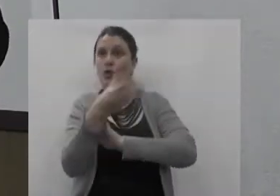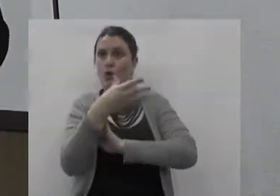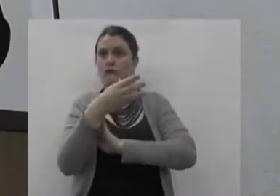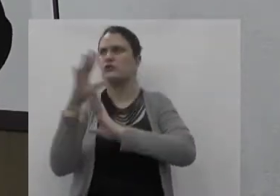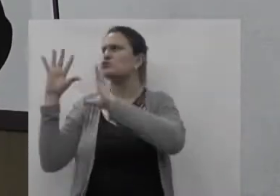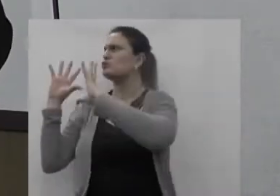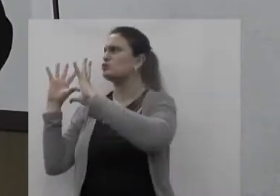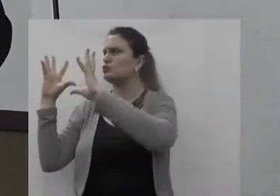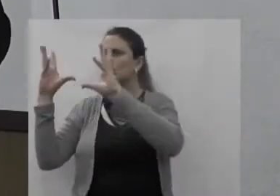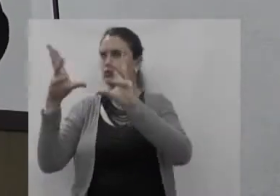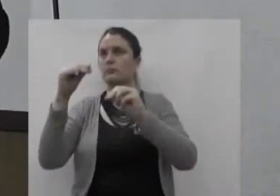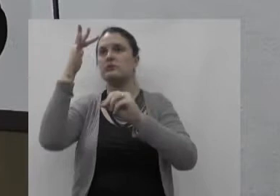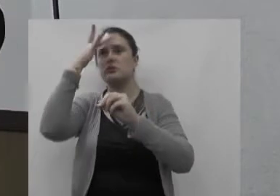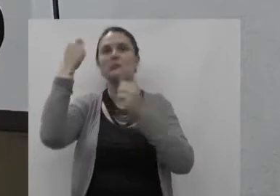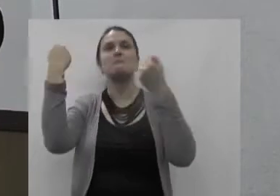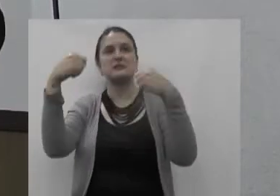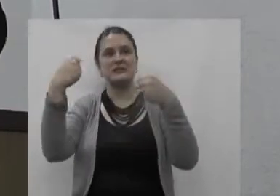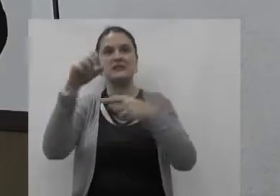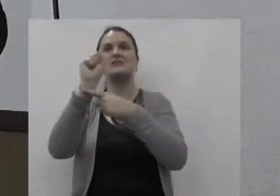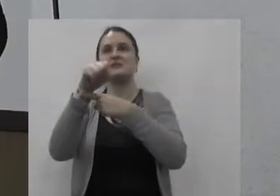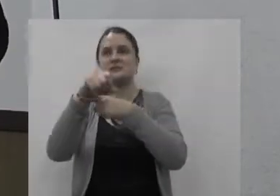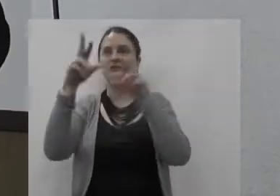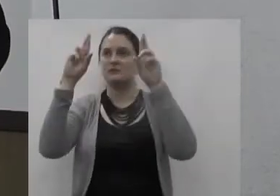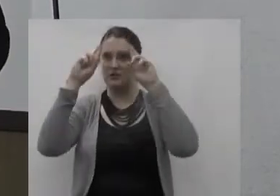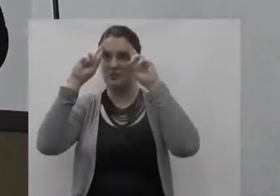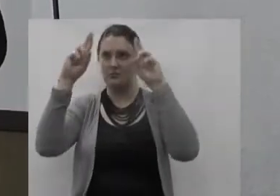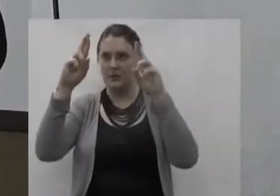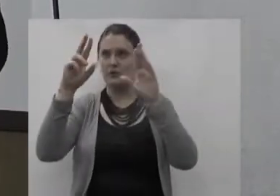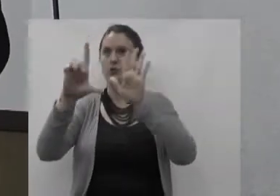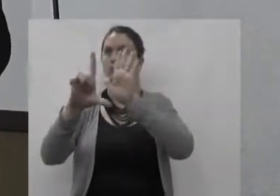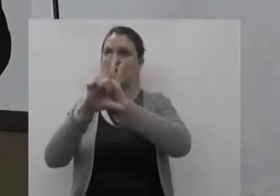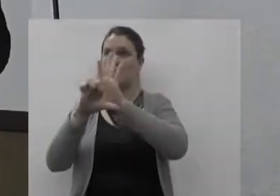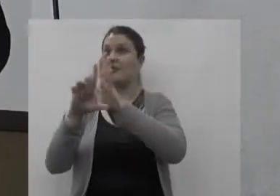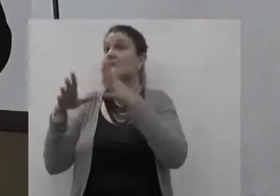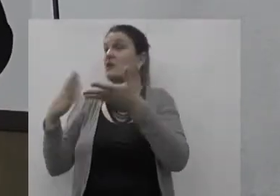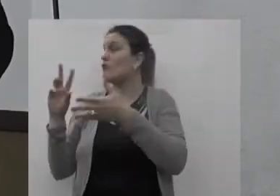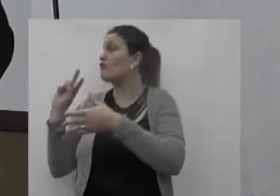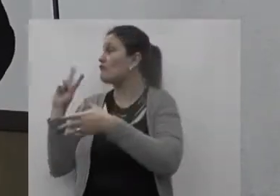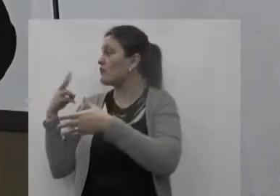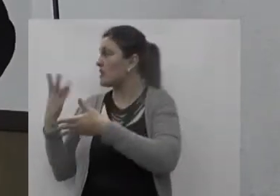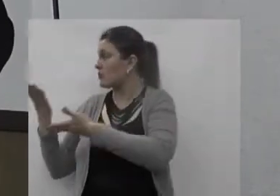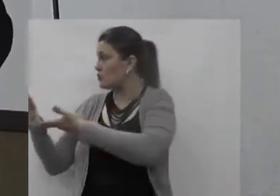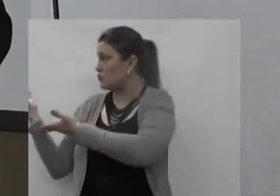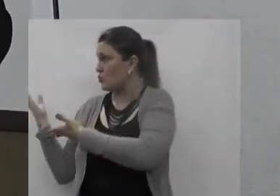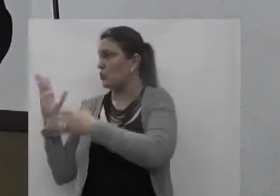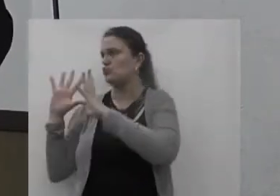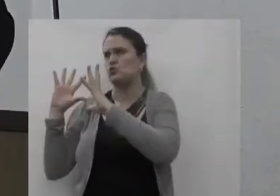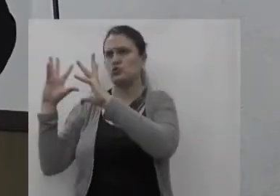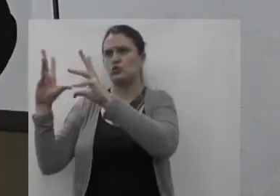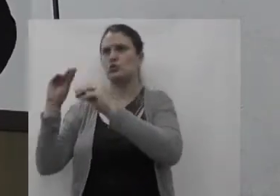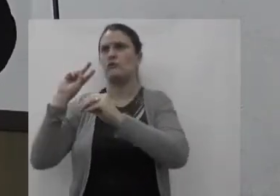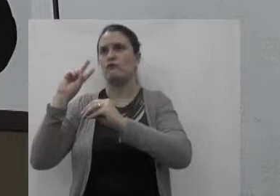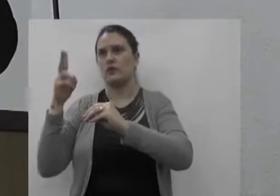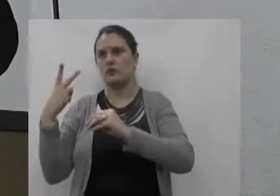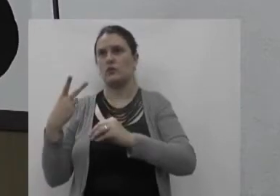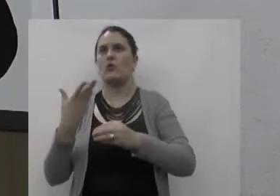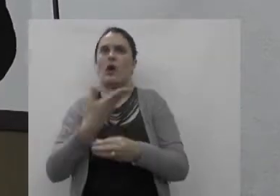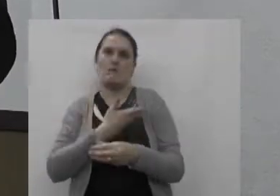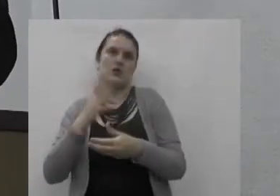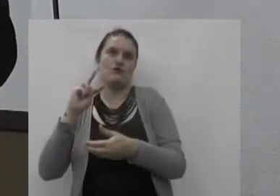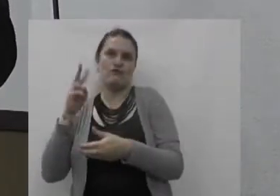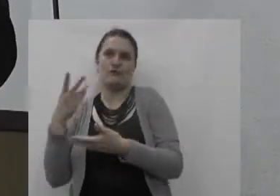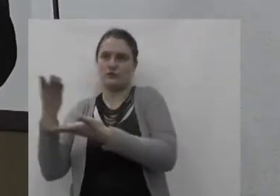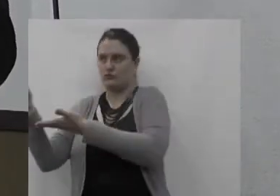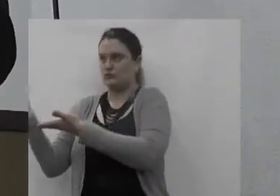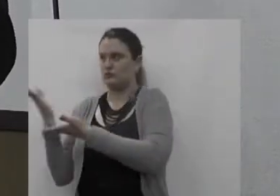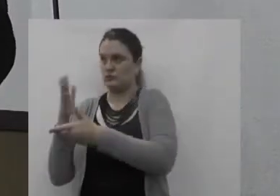de todos nós que elas sejam executadas. Então, senhores vereadores, caros edis, nobres colegas